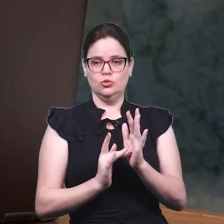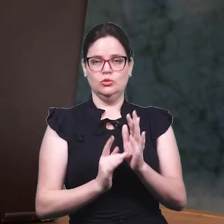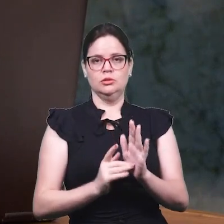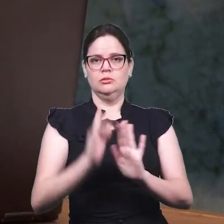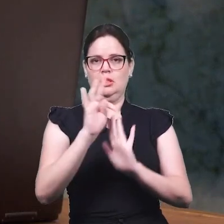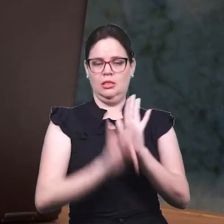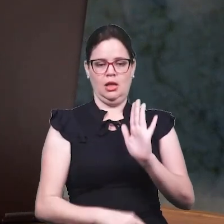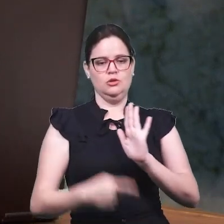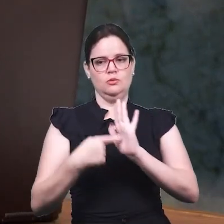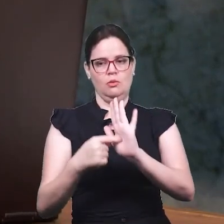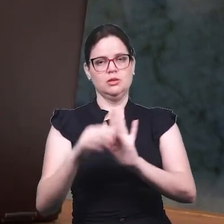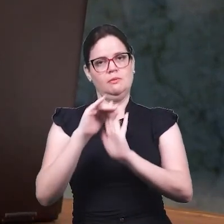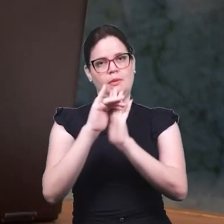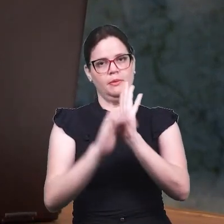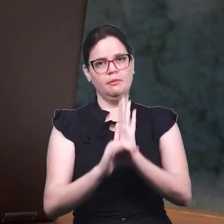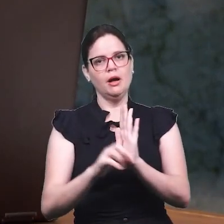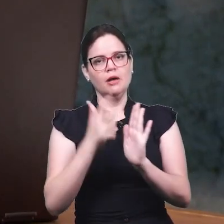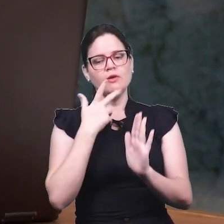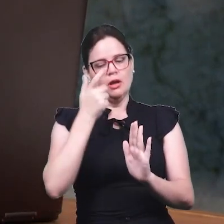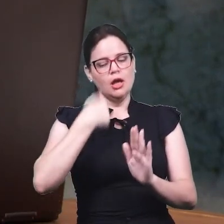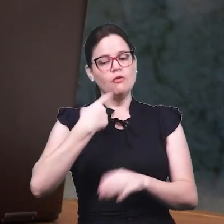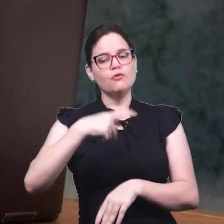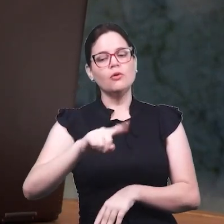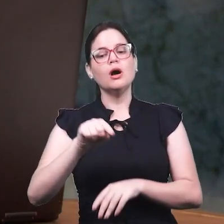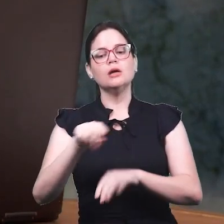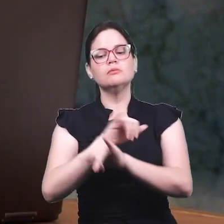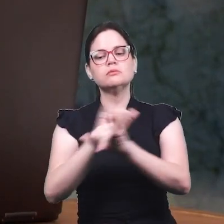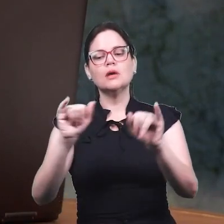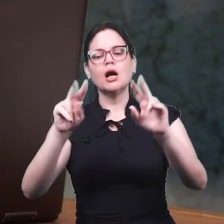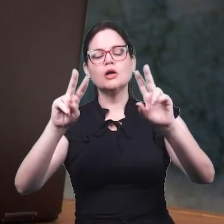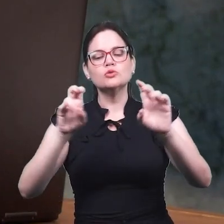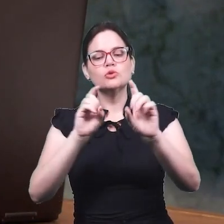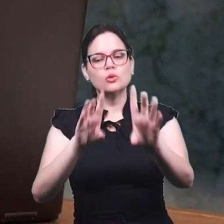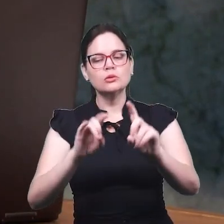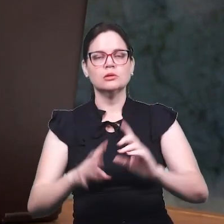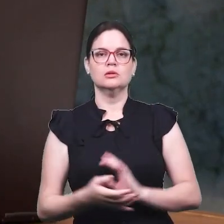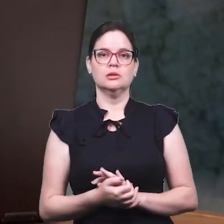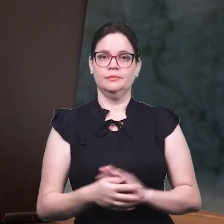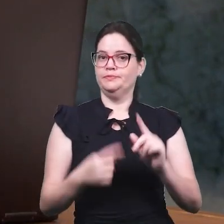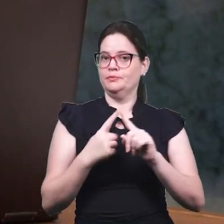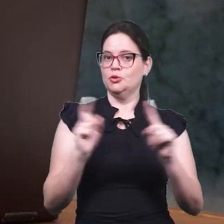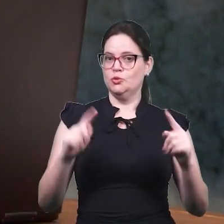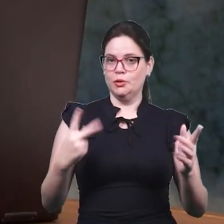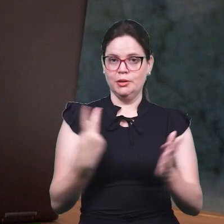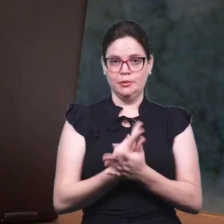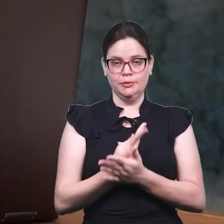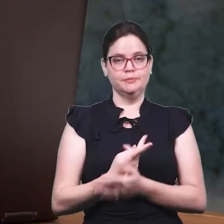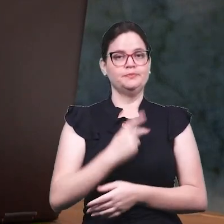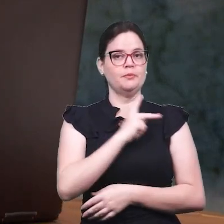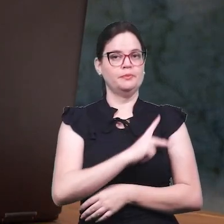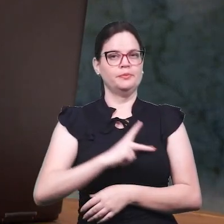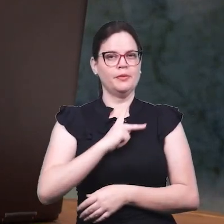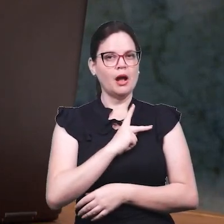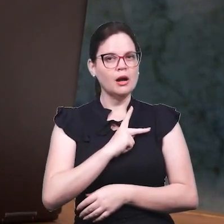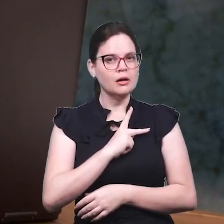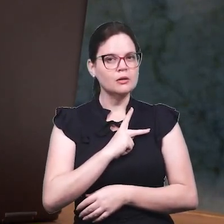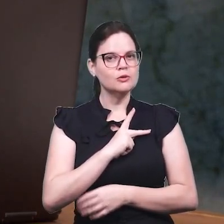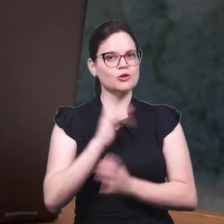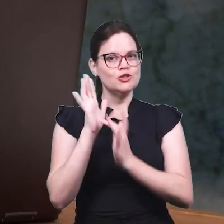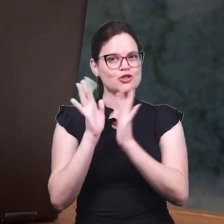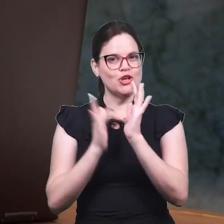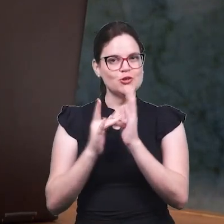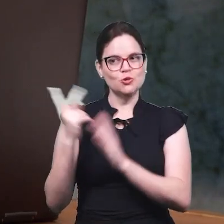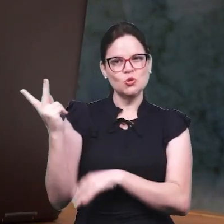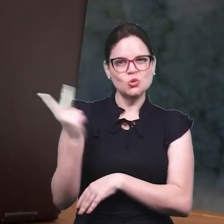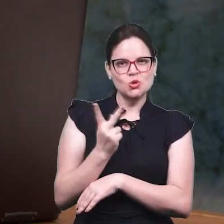Evangelho. Mas o que acontece? Paulo teve uma experiência extraordinária com o Senhor